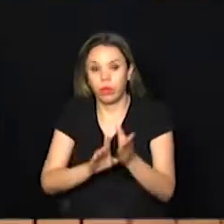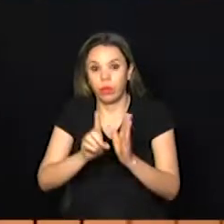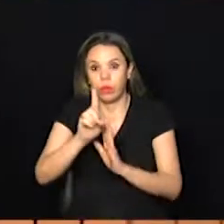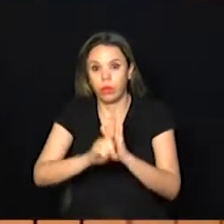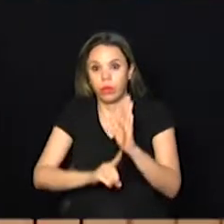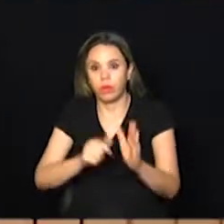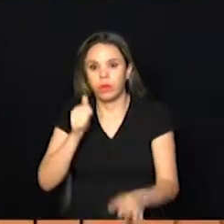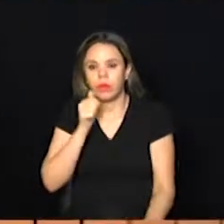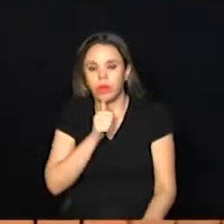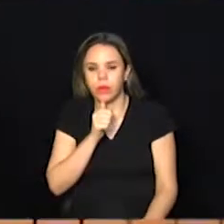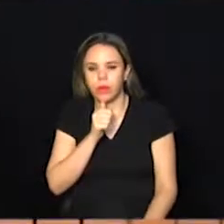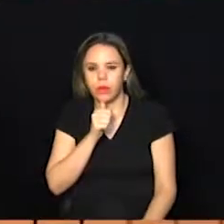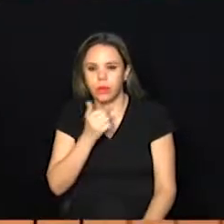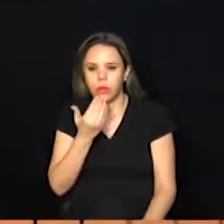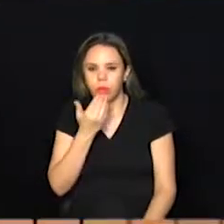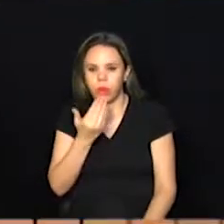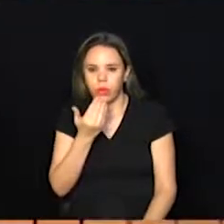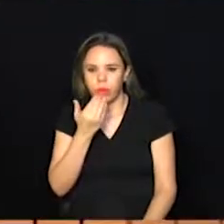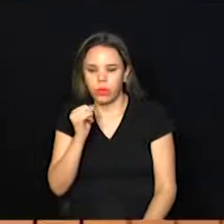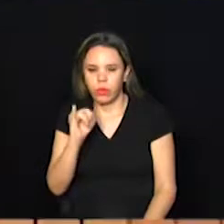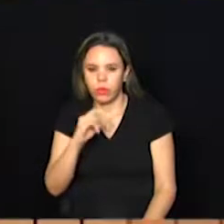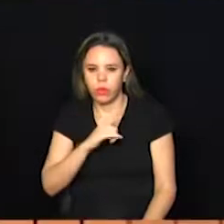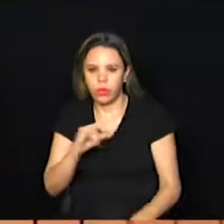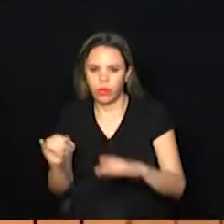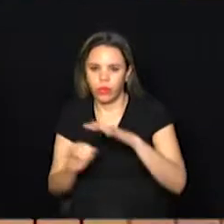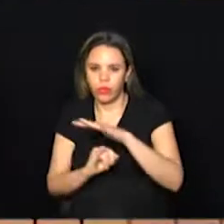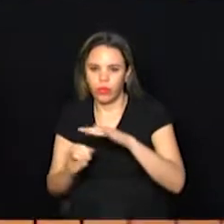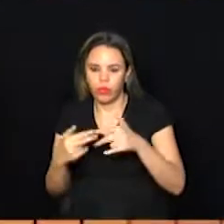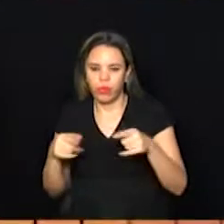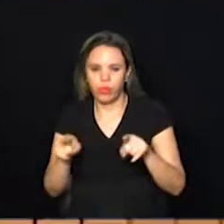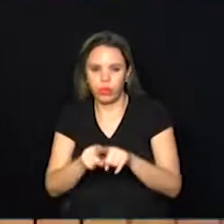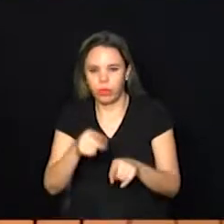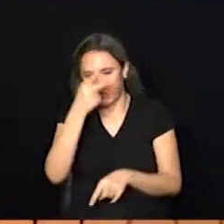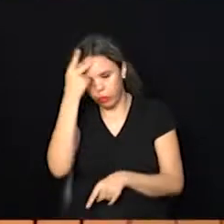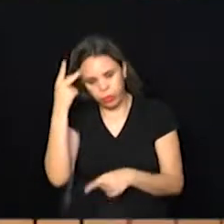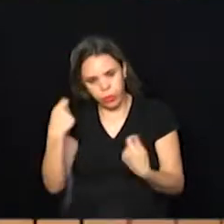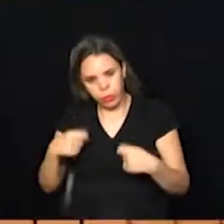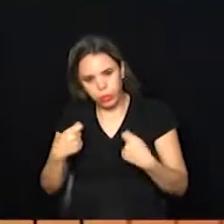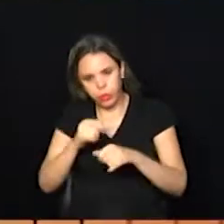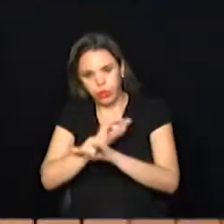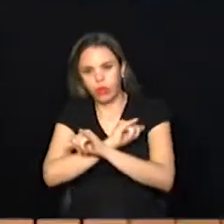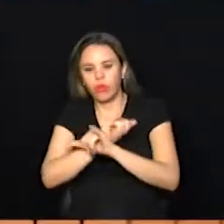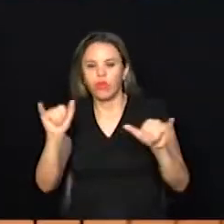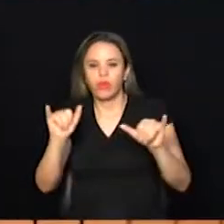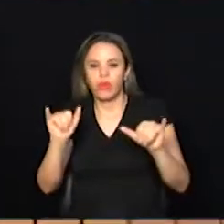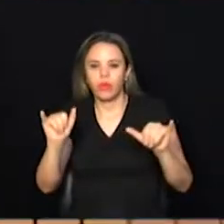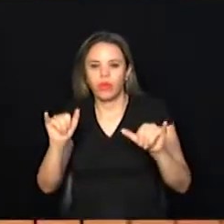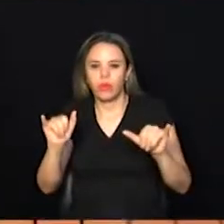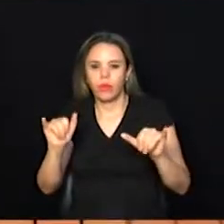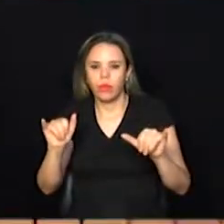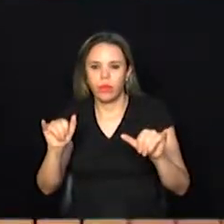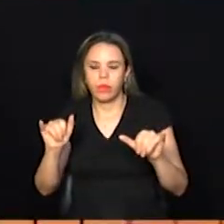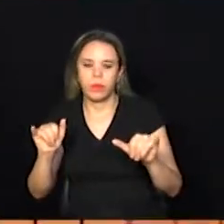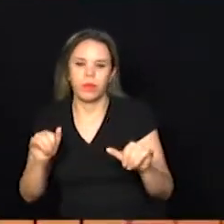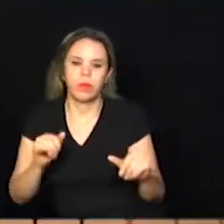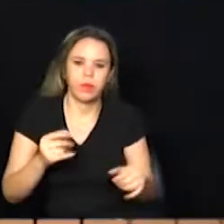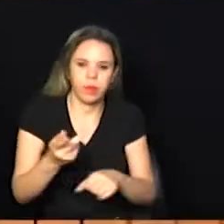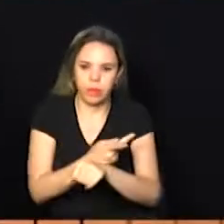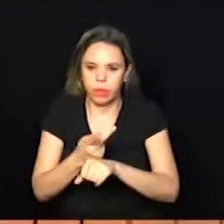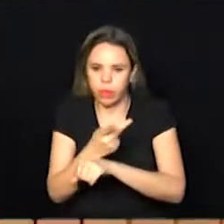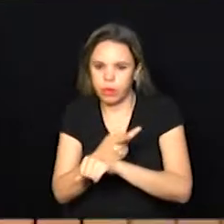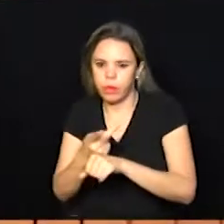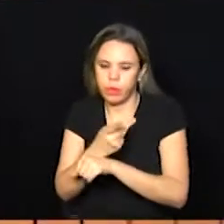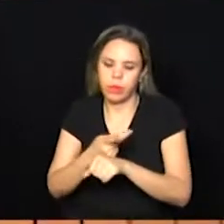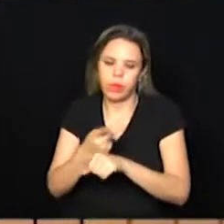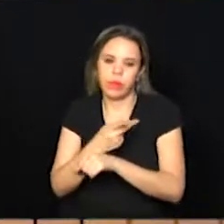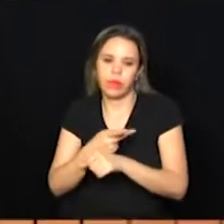Mulher. Peço, se tiver alguma entidade também, alguém que precisa ser anunciado, procurar aqui o cerimonial